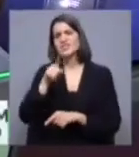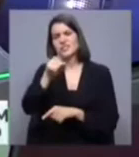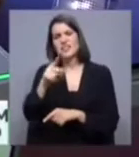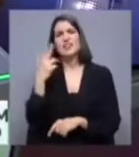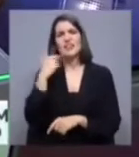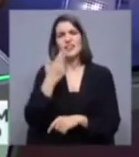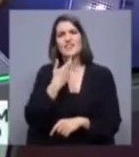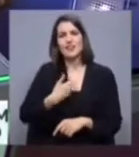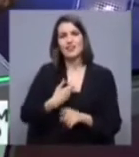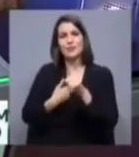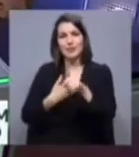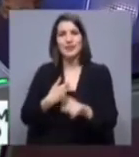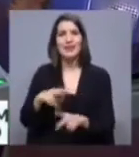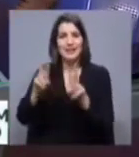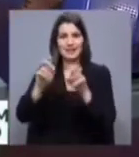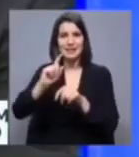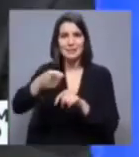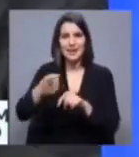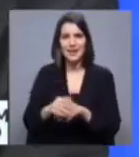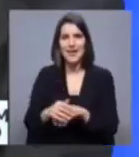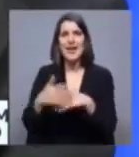André Ventura vai responder, se o tema era,